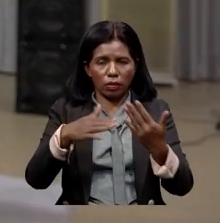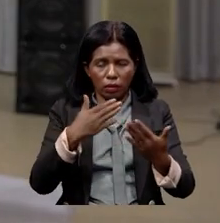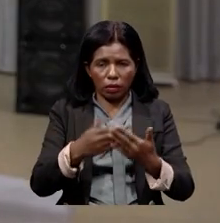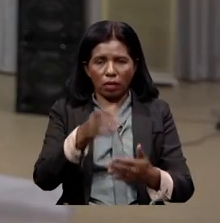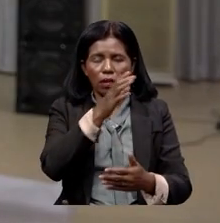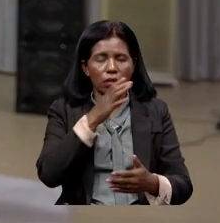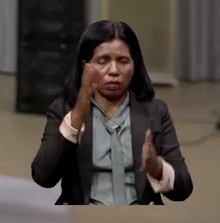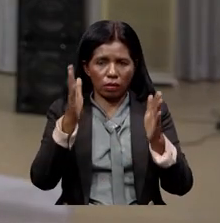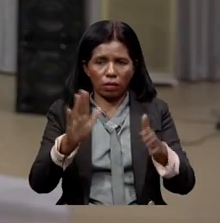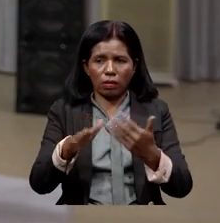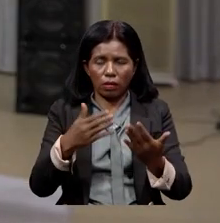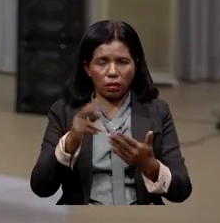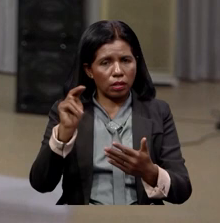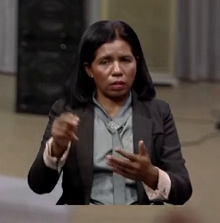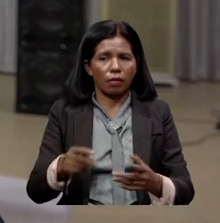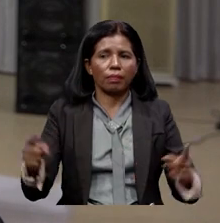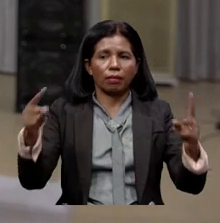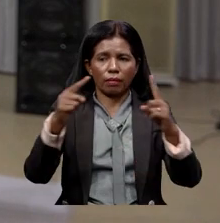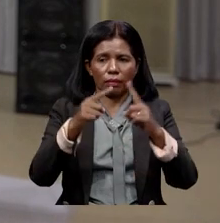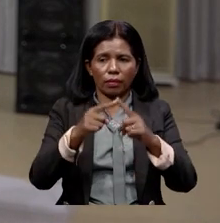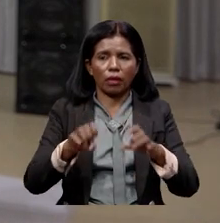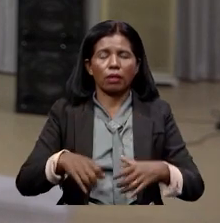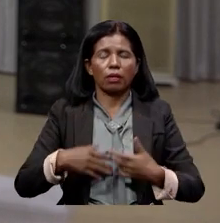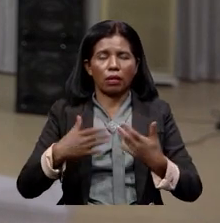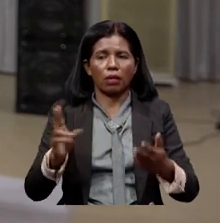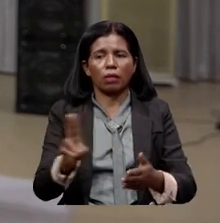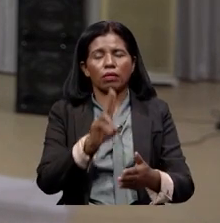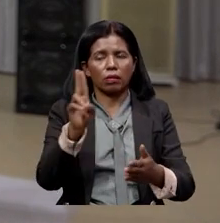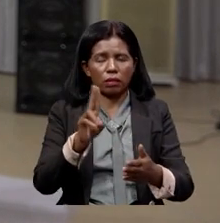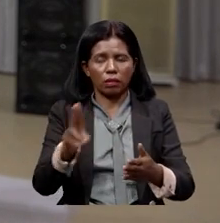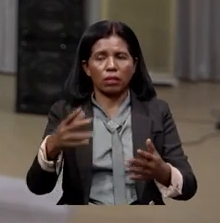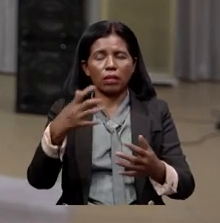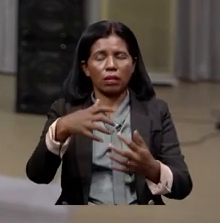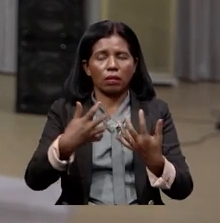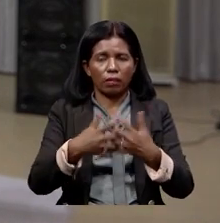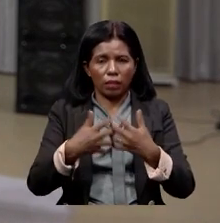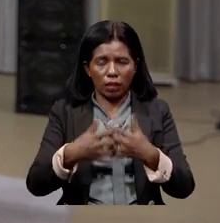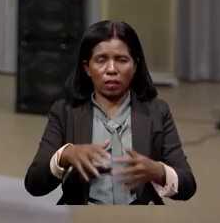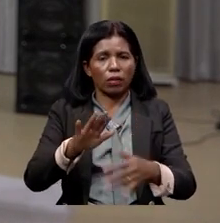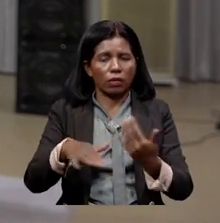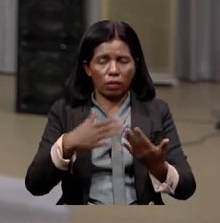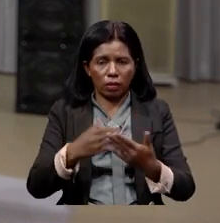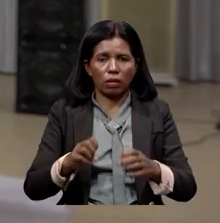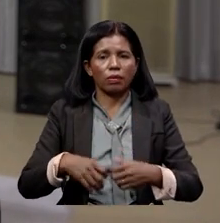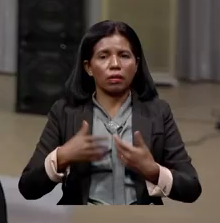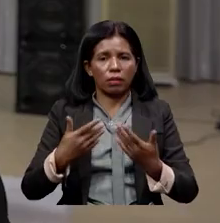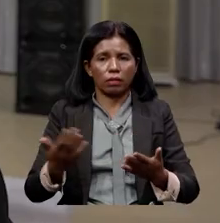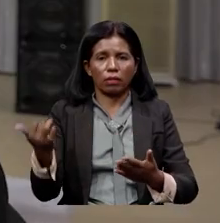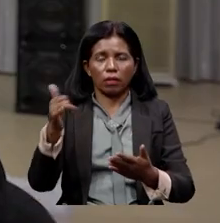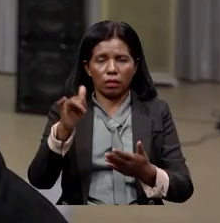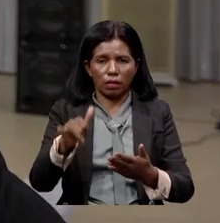nia, vai iha oi no sama que utiliza máquina serne, oi no sama que sira